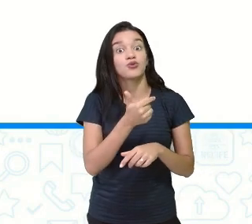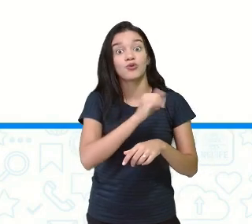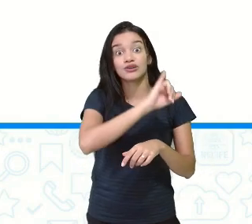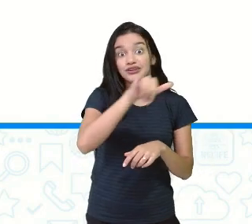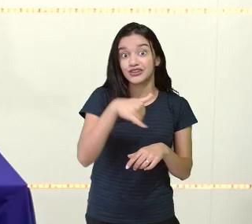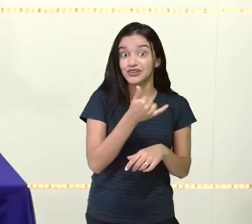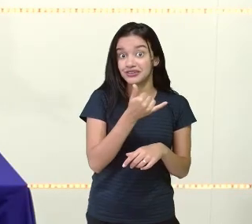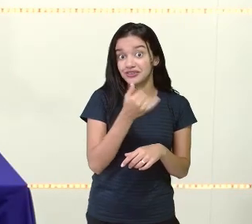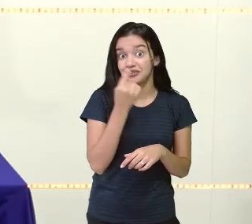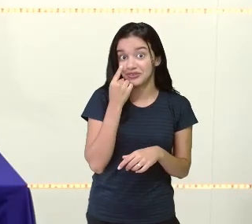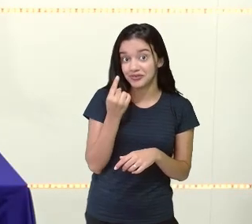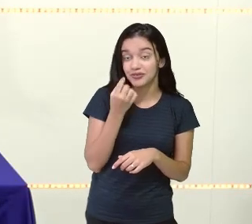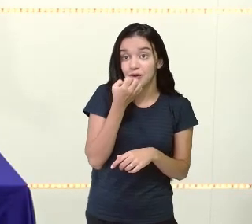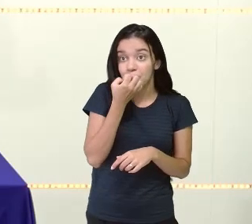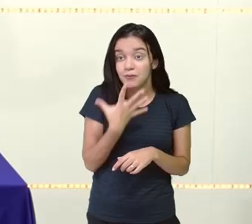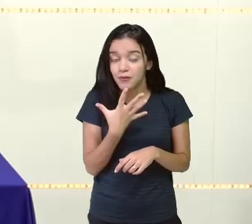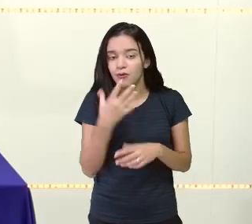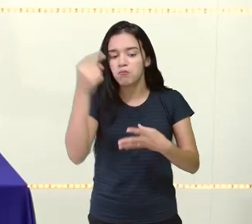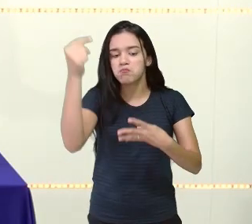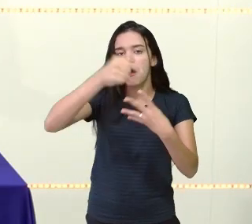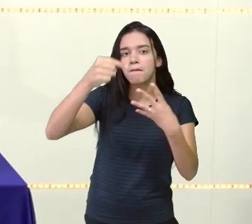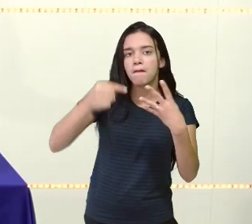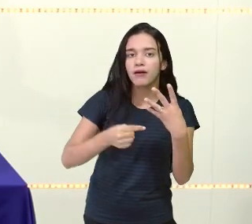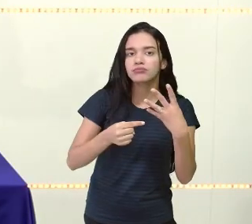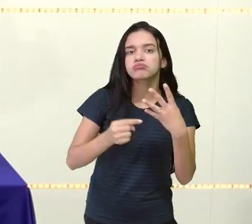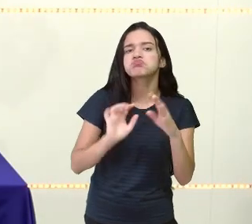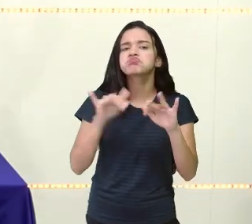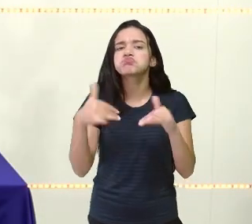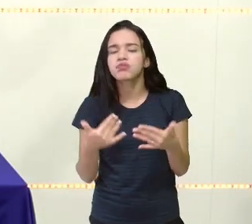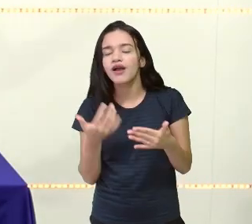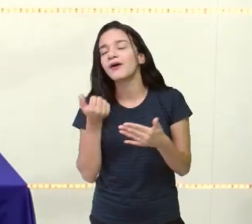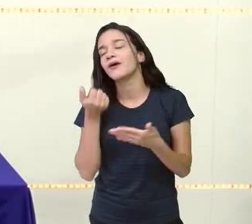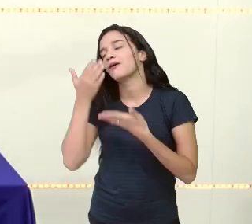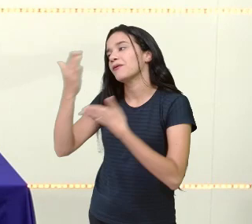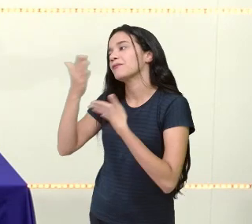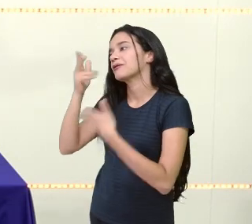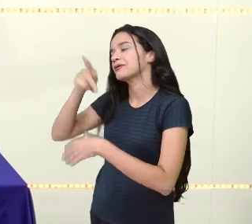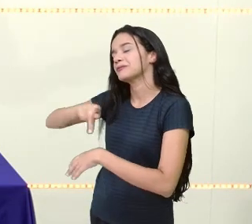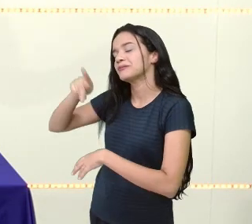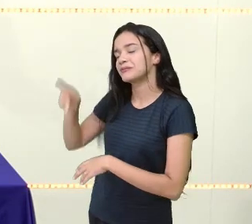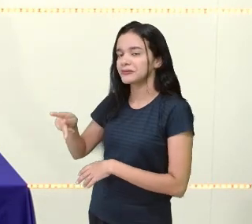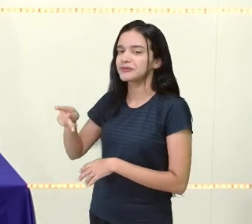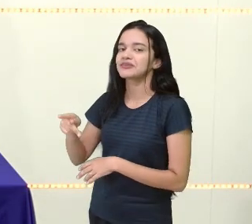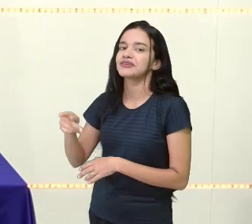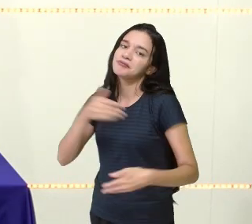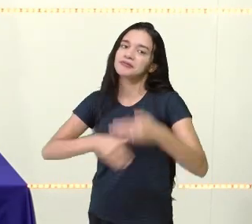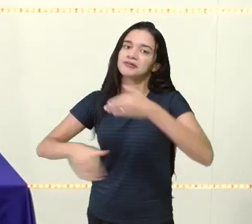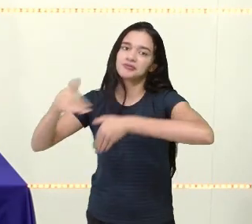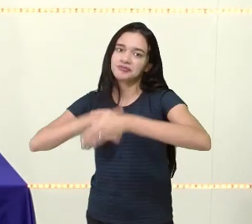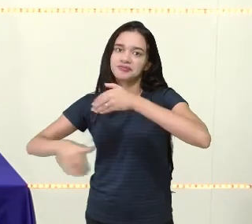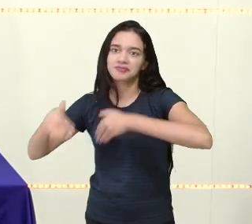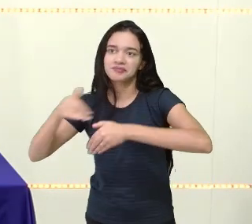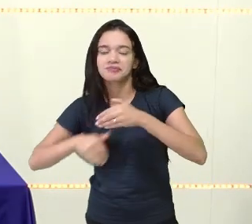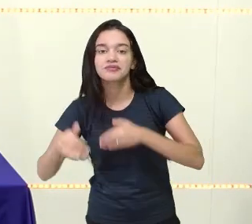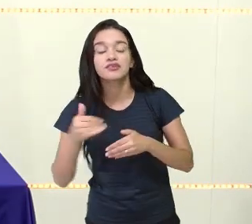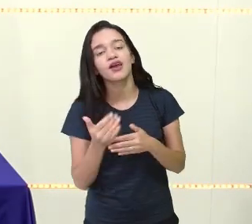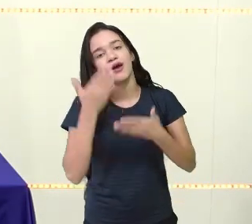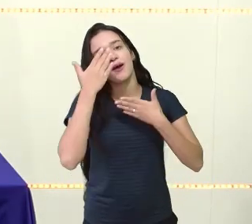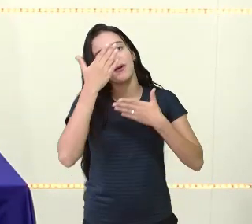aí para mim. Bom, nossa aula está chegando ao fim. Muito obrigada, professora Sandra, pela sua